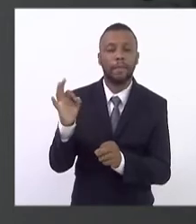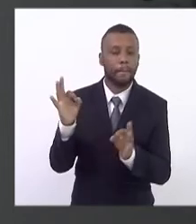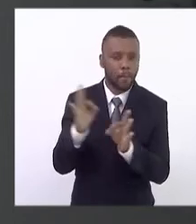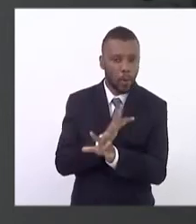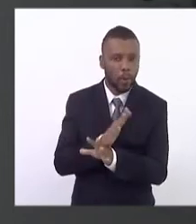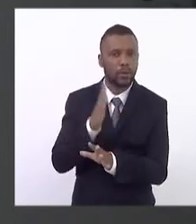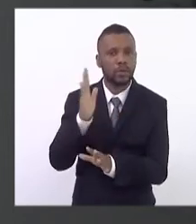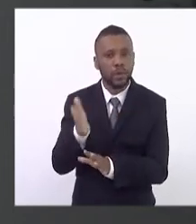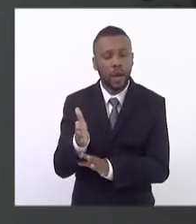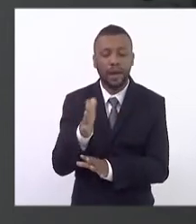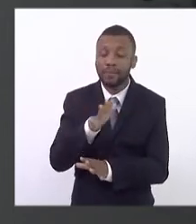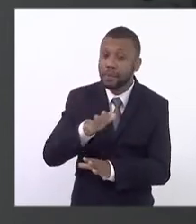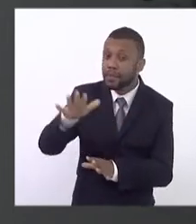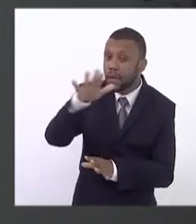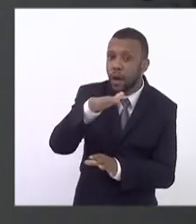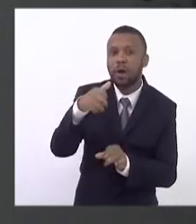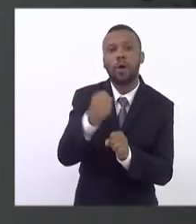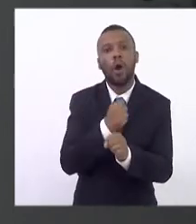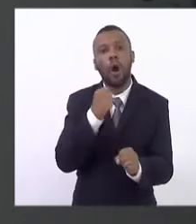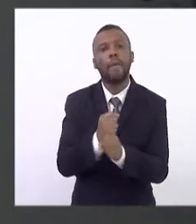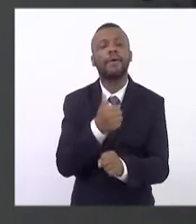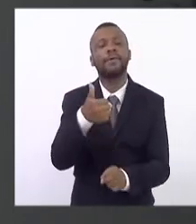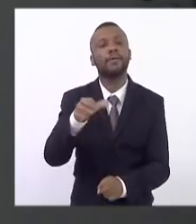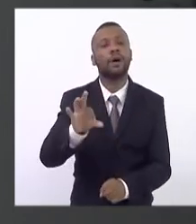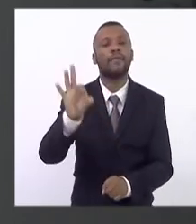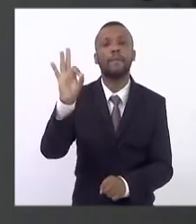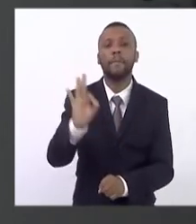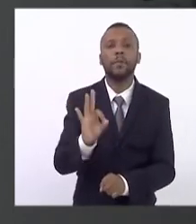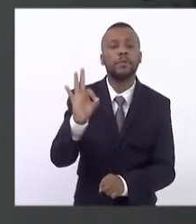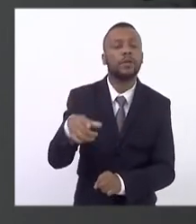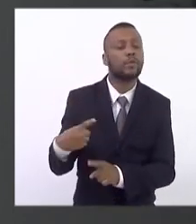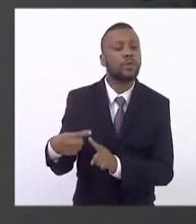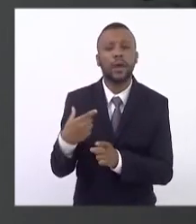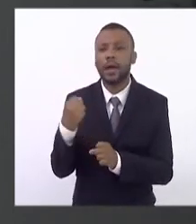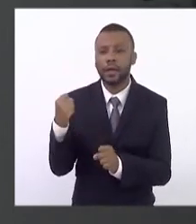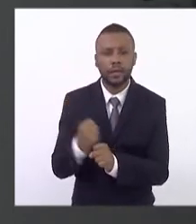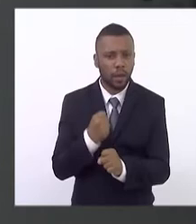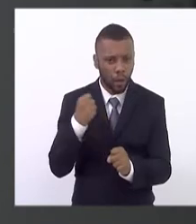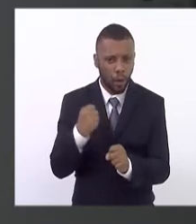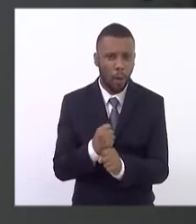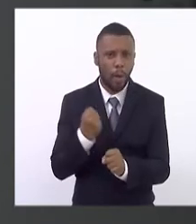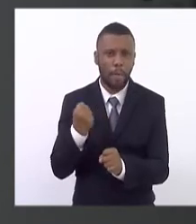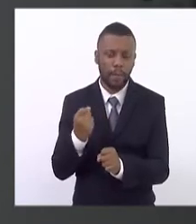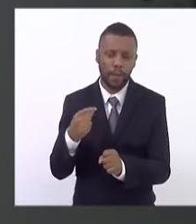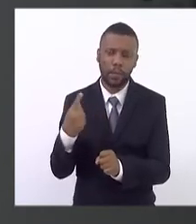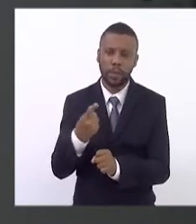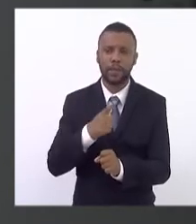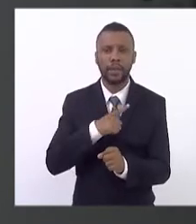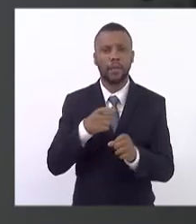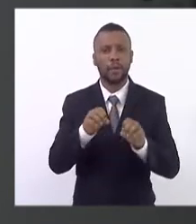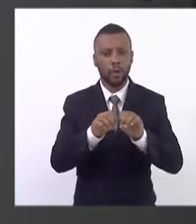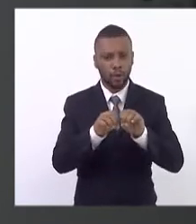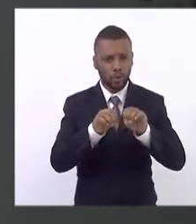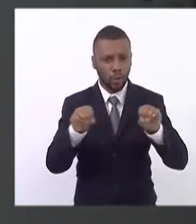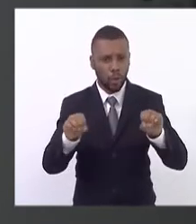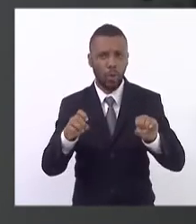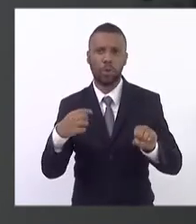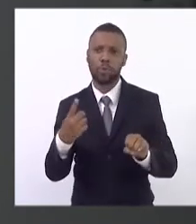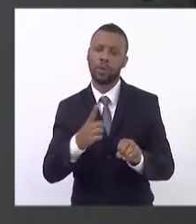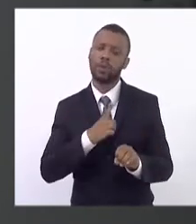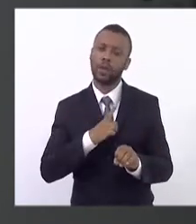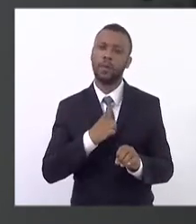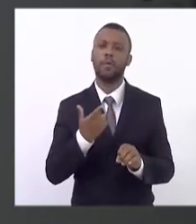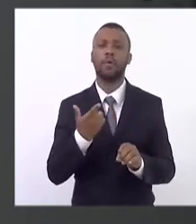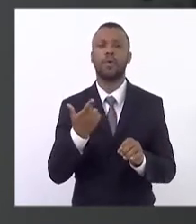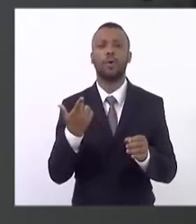obra 19%. Porque essa obra, nós, além de tronco, nós temos um